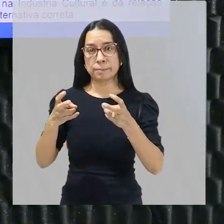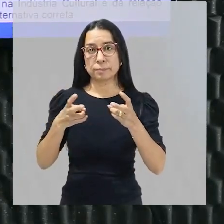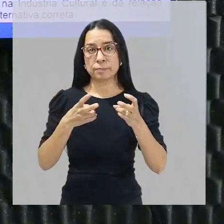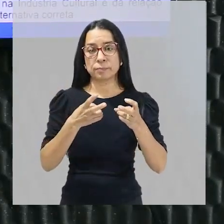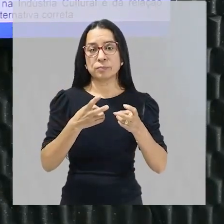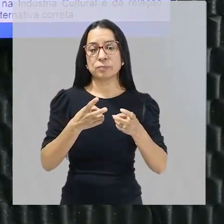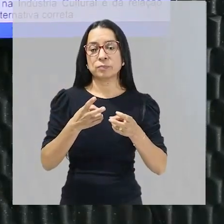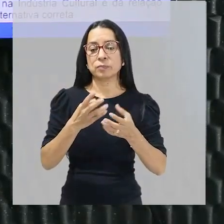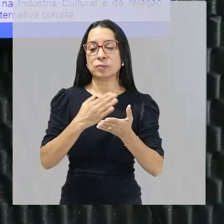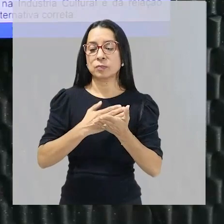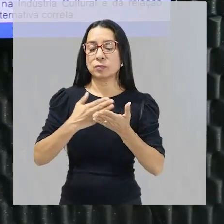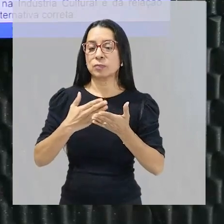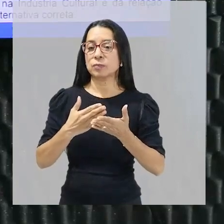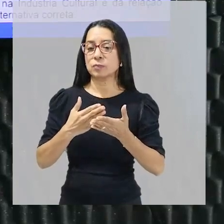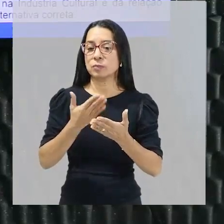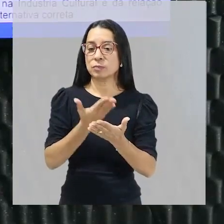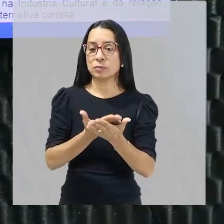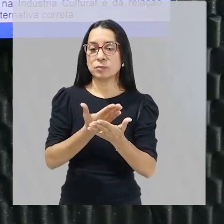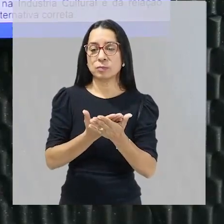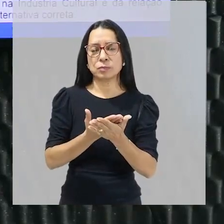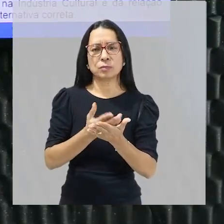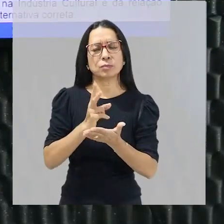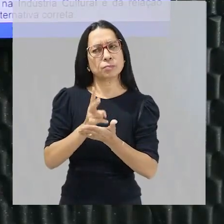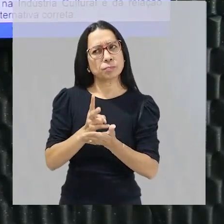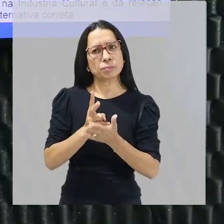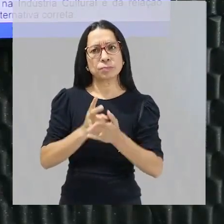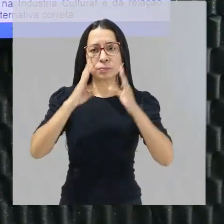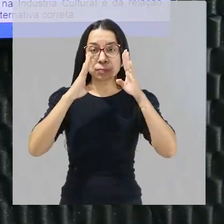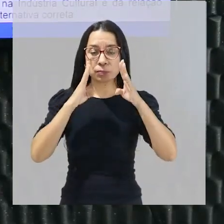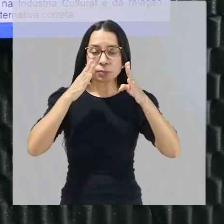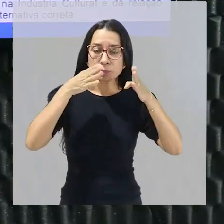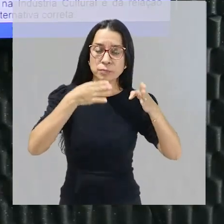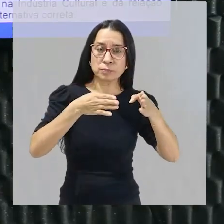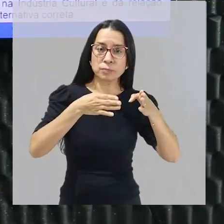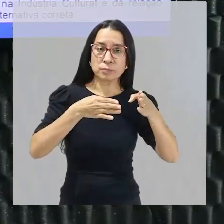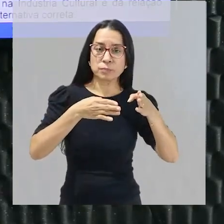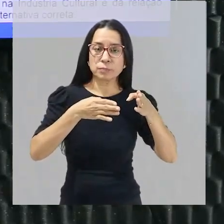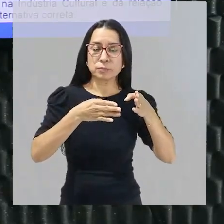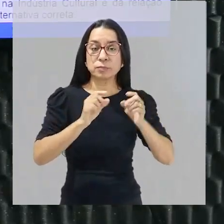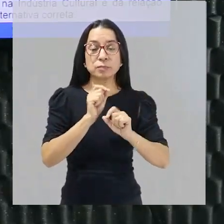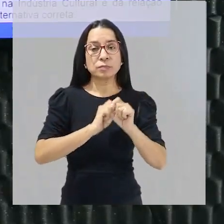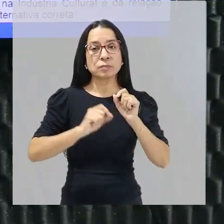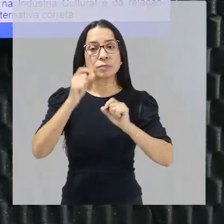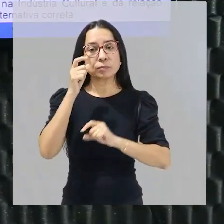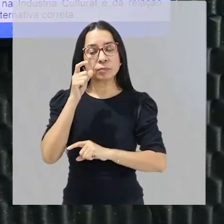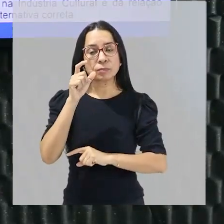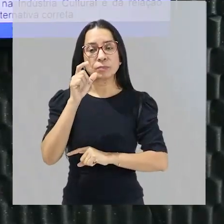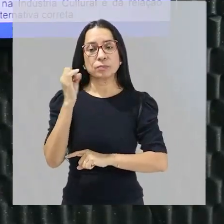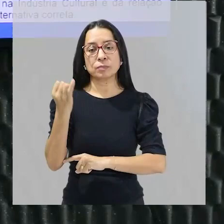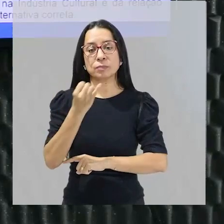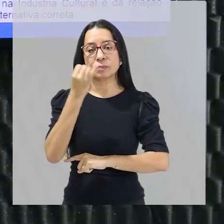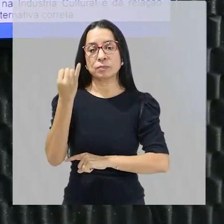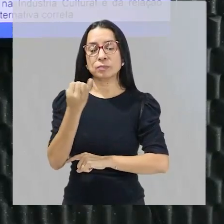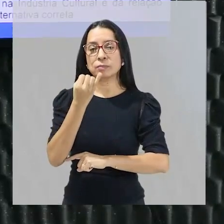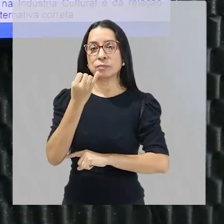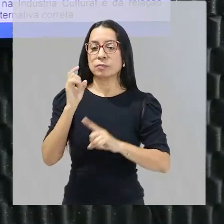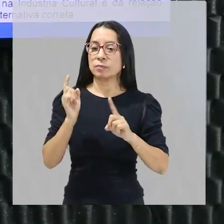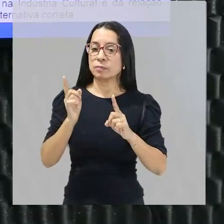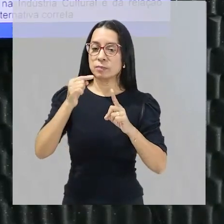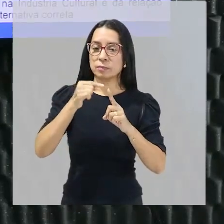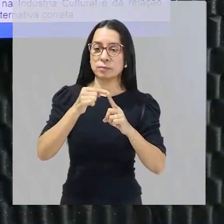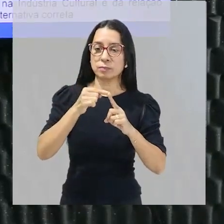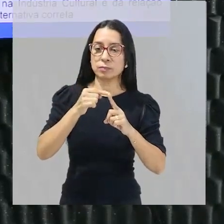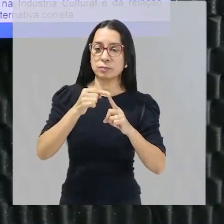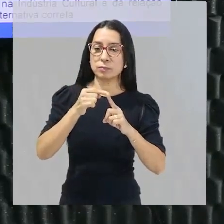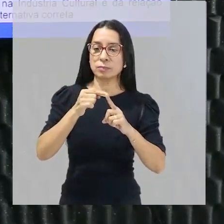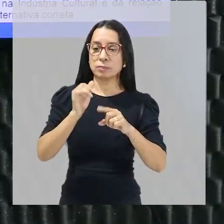começo da aula de foco, concentração. E uma coisa interessante é o objeto de estratégia da indústria